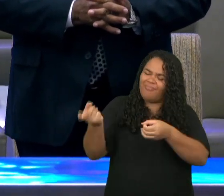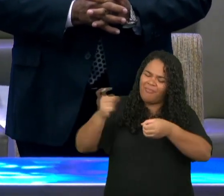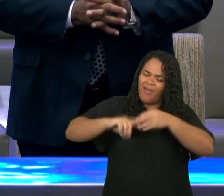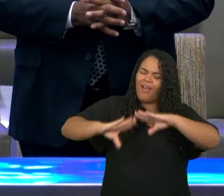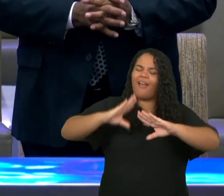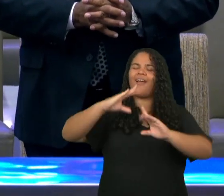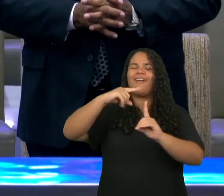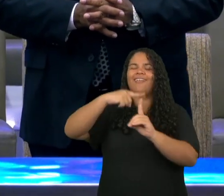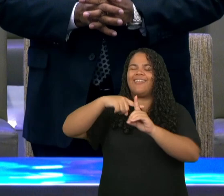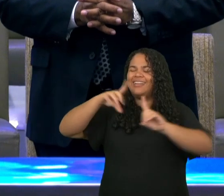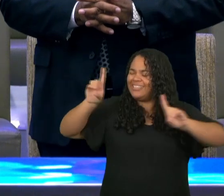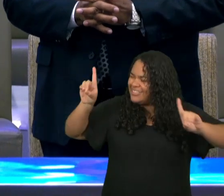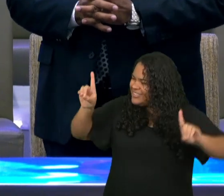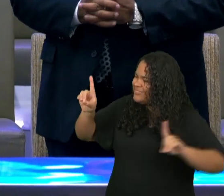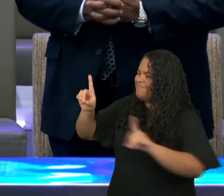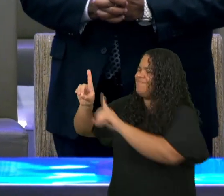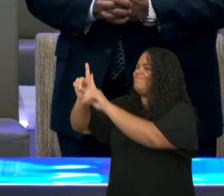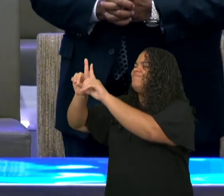voltei,